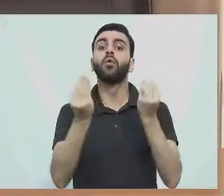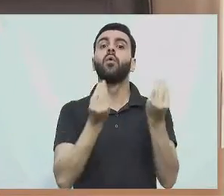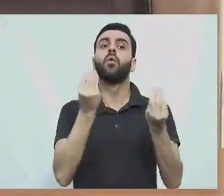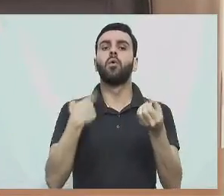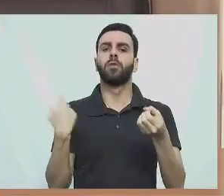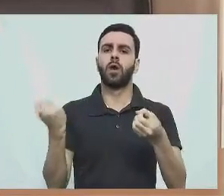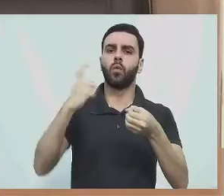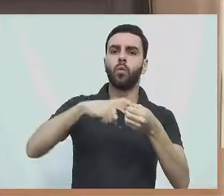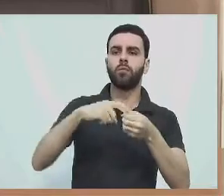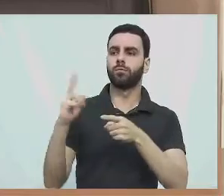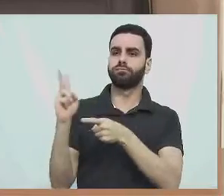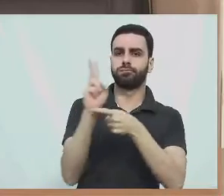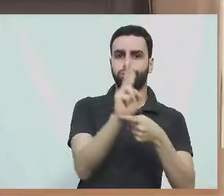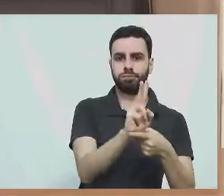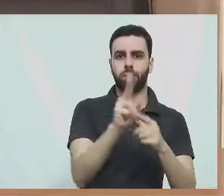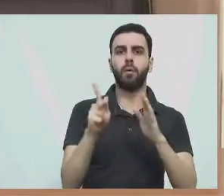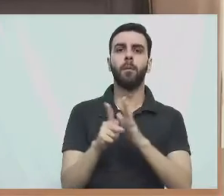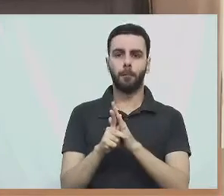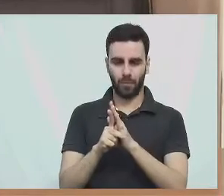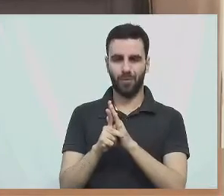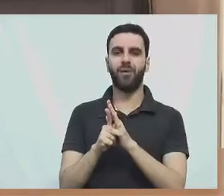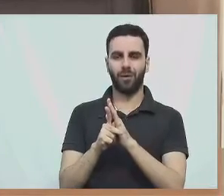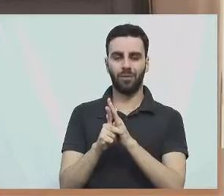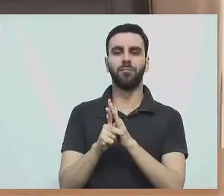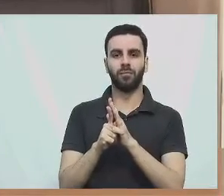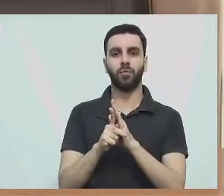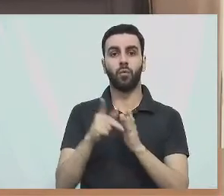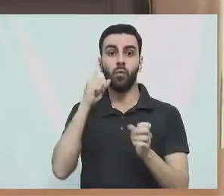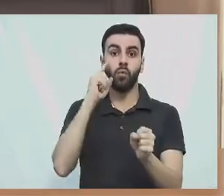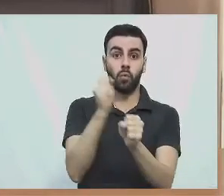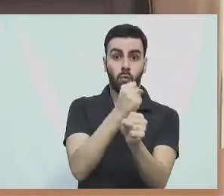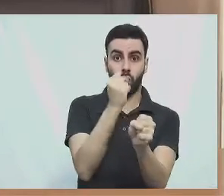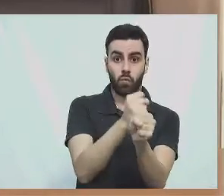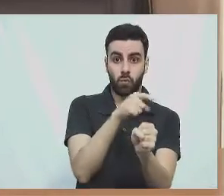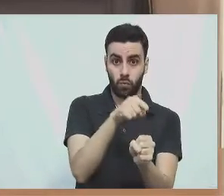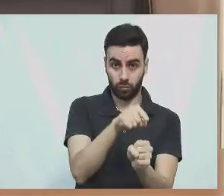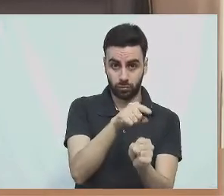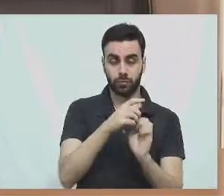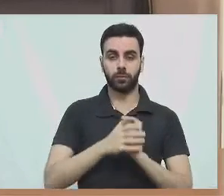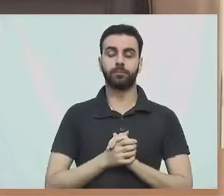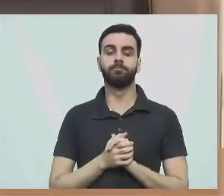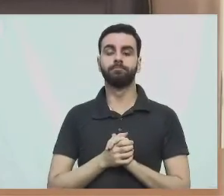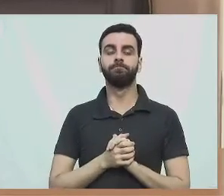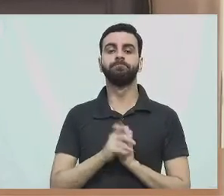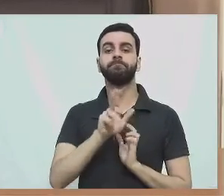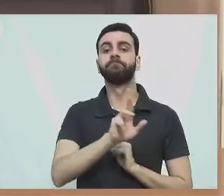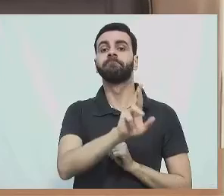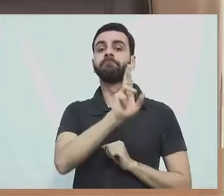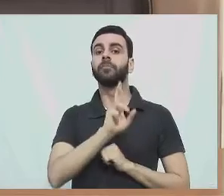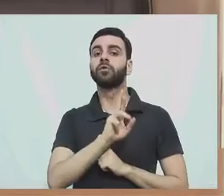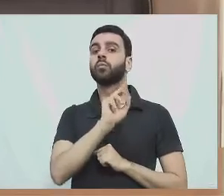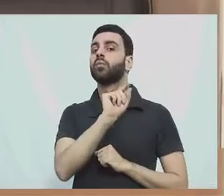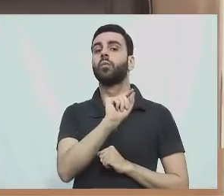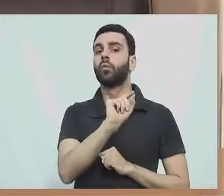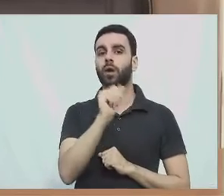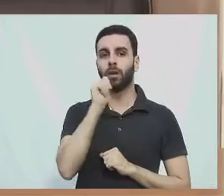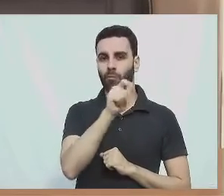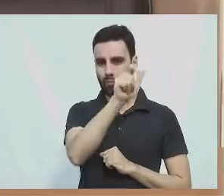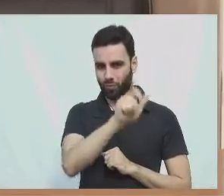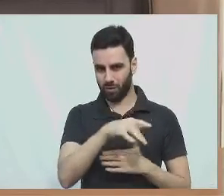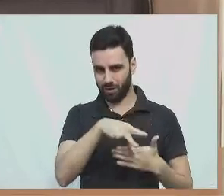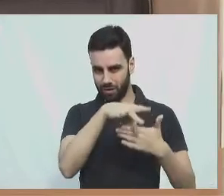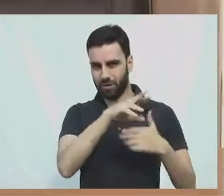convênio, né, esse empréstimo junto ao Finisa para a construção do mergulhão, e o que aqui foi nos apontado é que